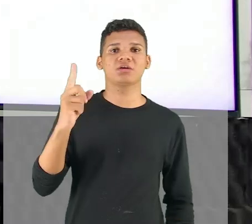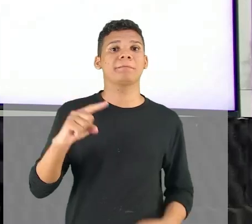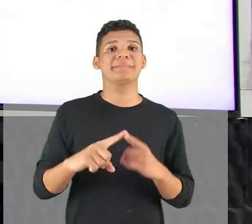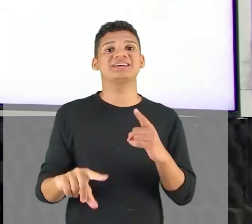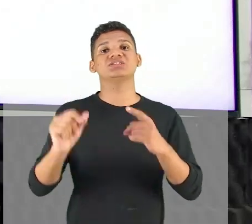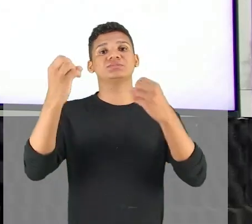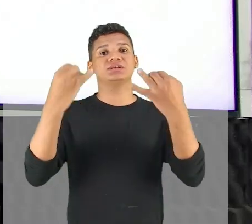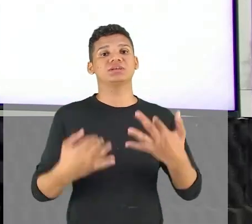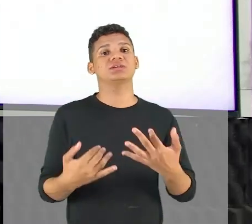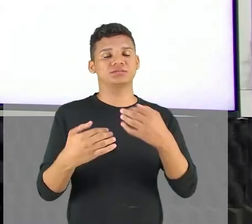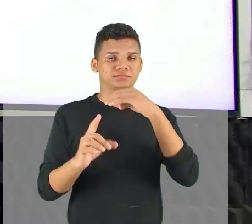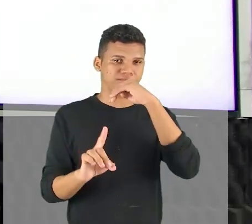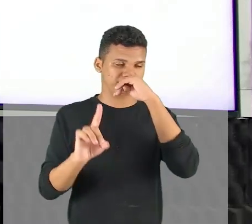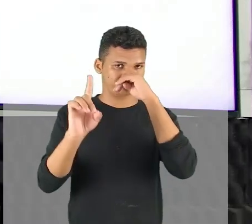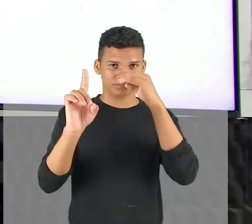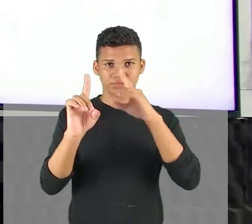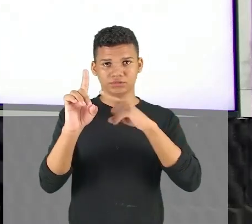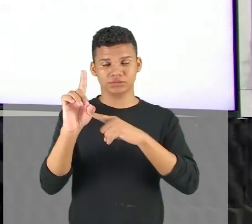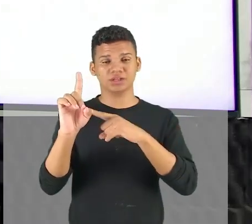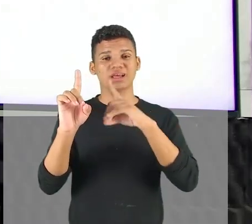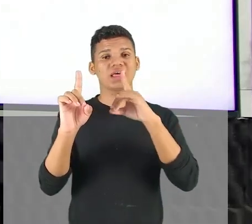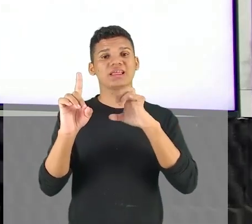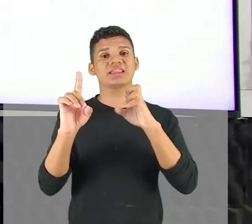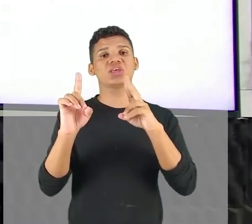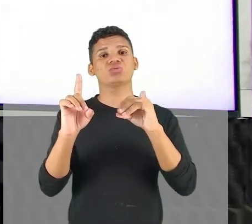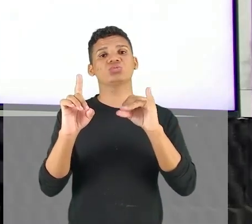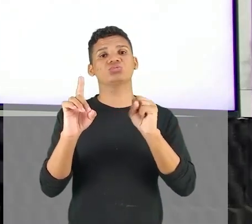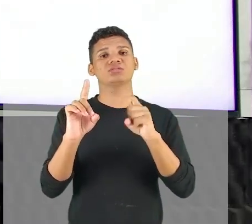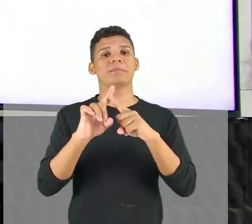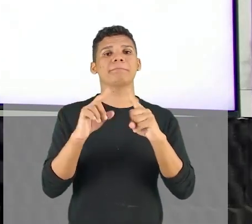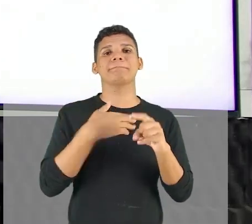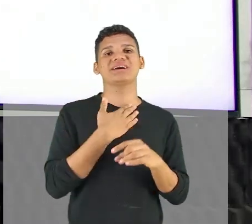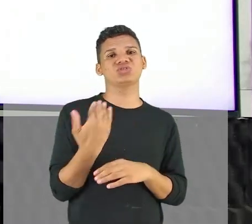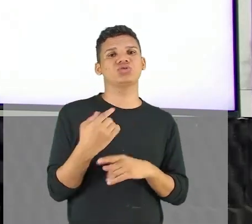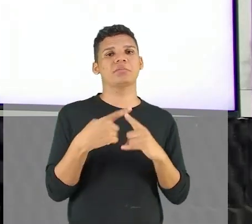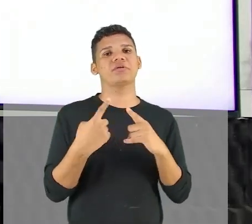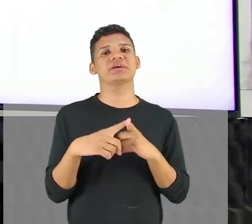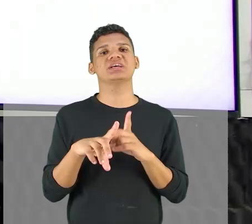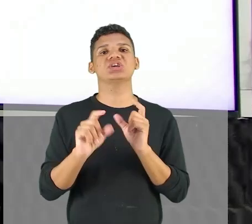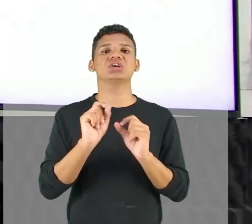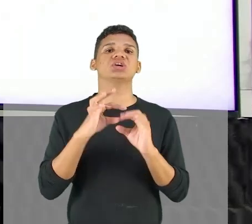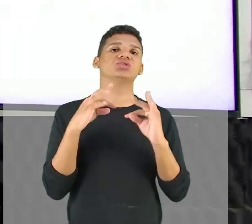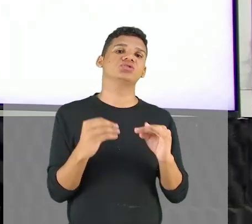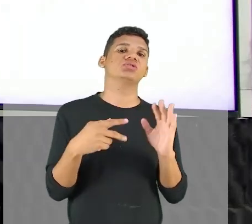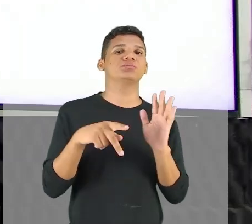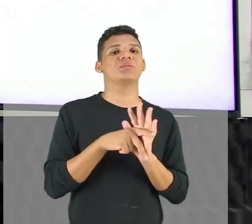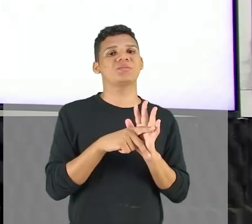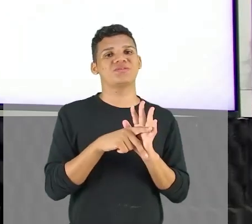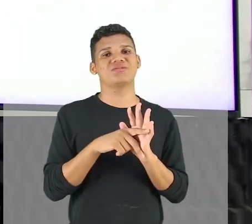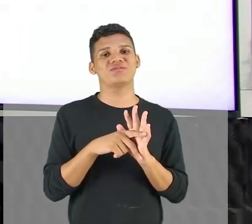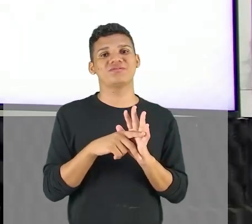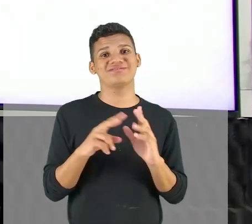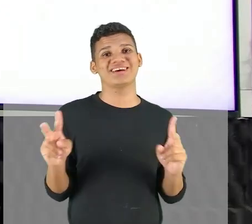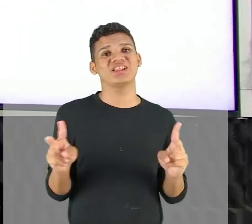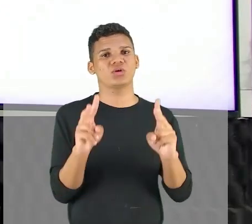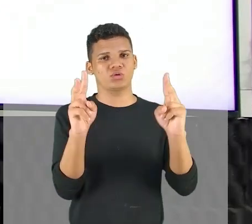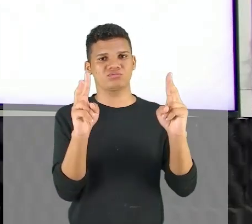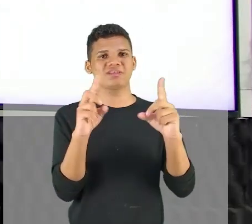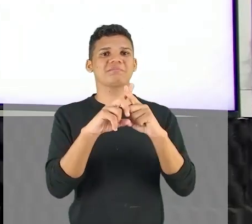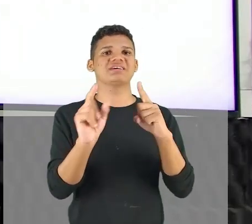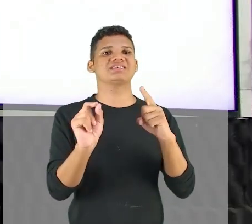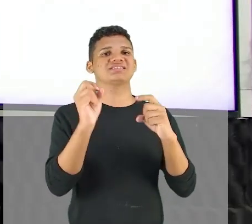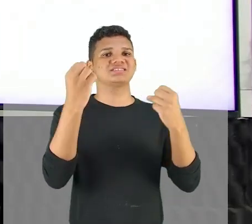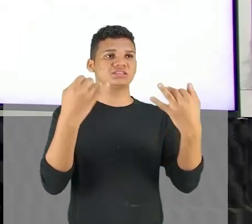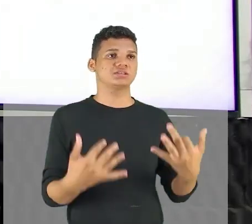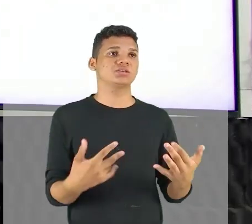seja, não necessariamente a figura de Deus, mas todos aqueles valores, né, que ele representa. Portanto, por isso ele vai criticar